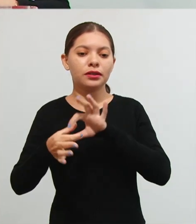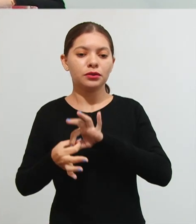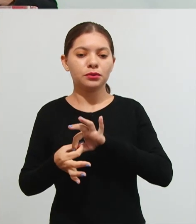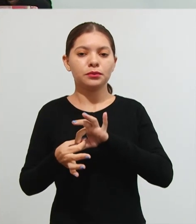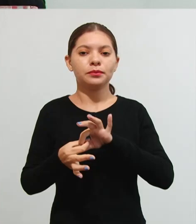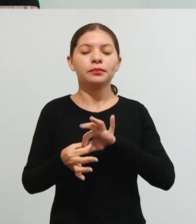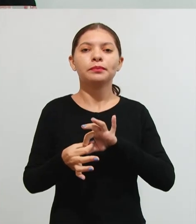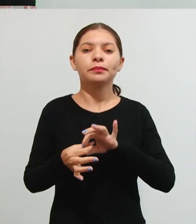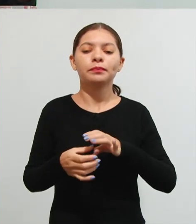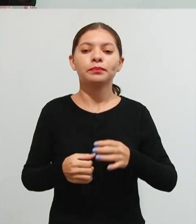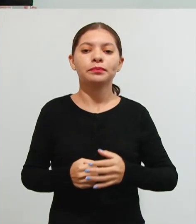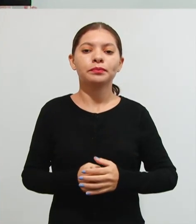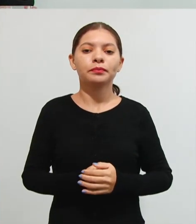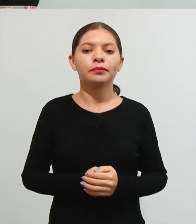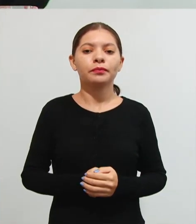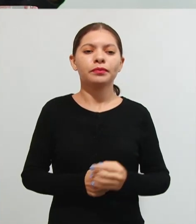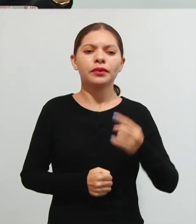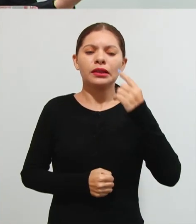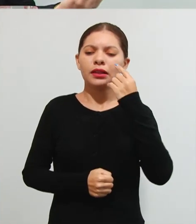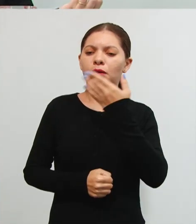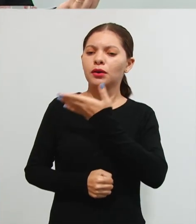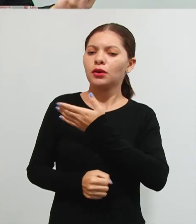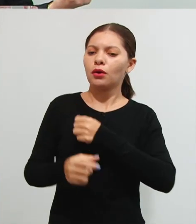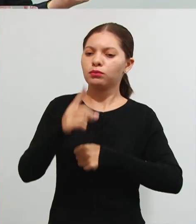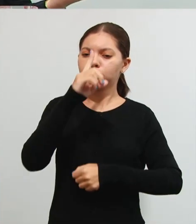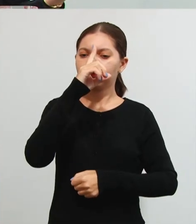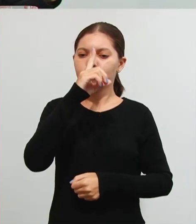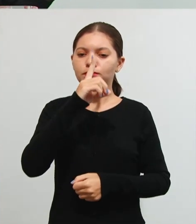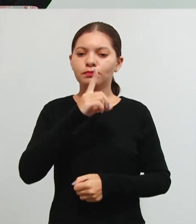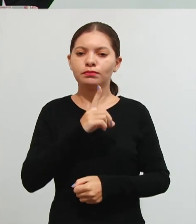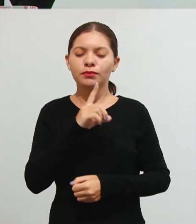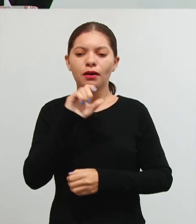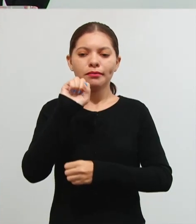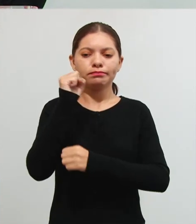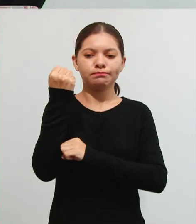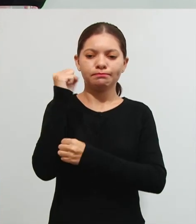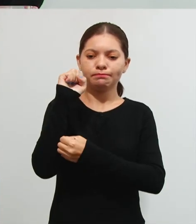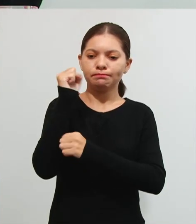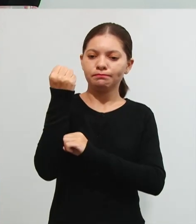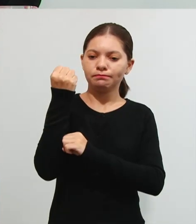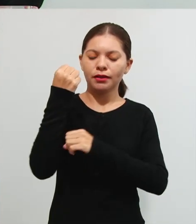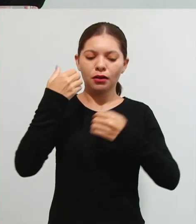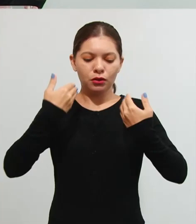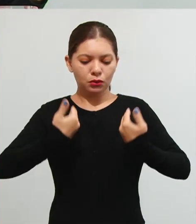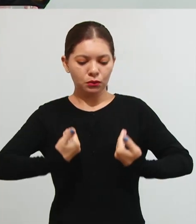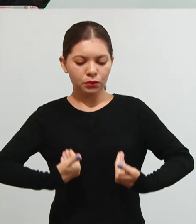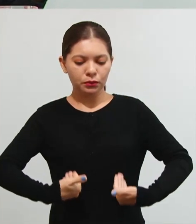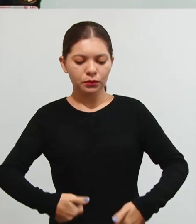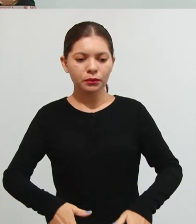Então, essas estereotipias pode ser motora, né? Pode ser do corpo,